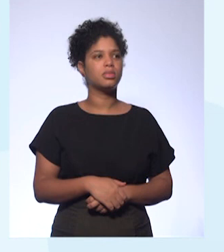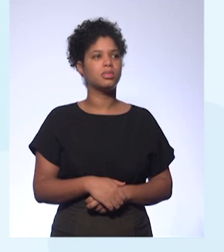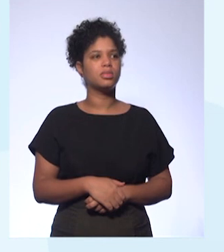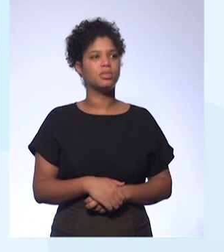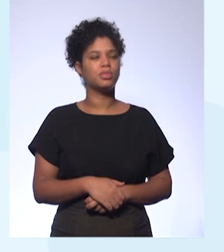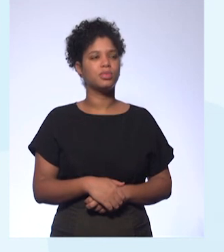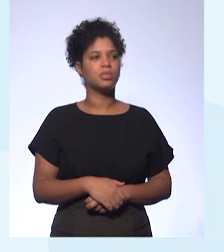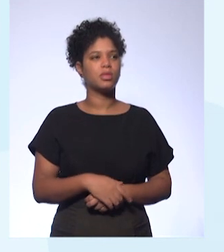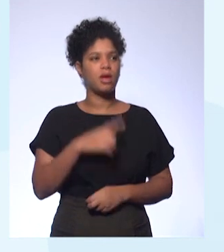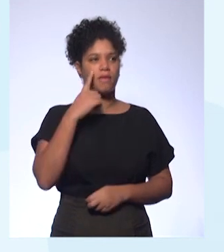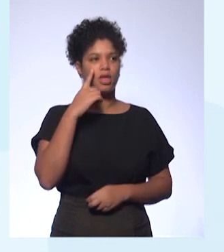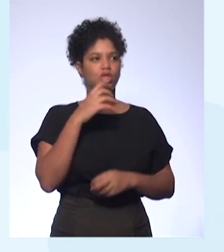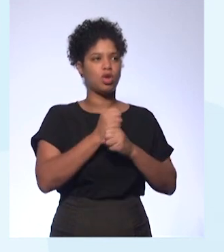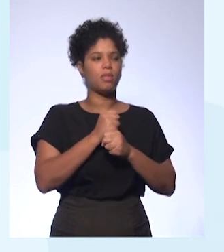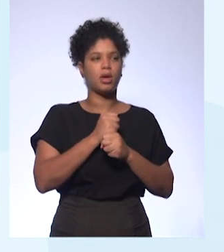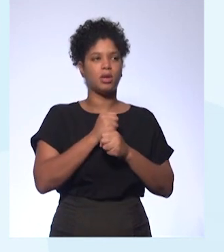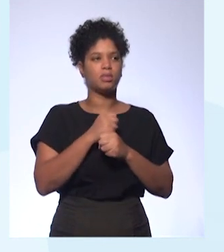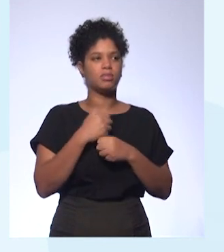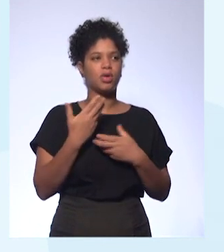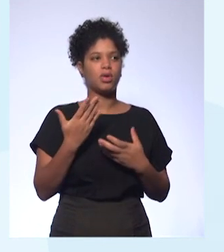18,